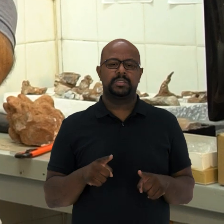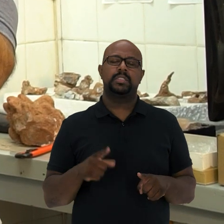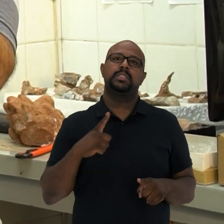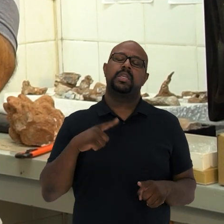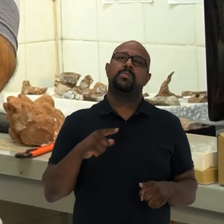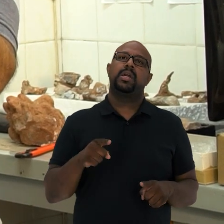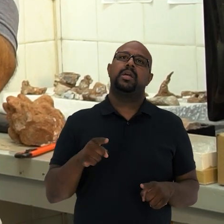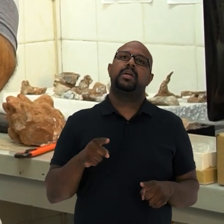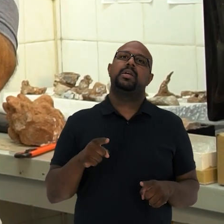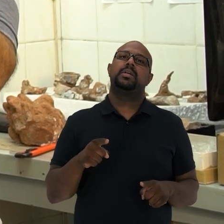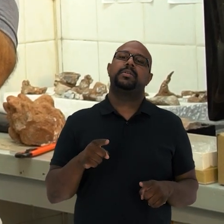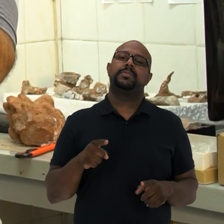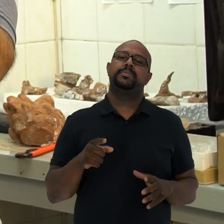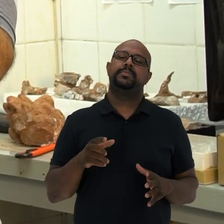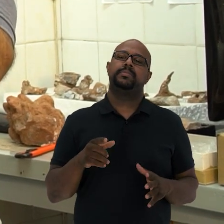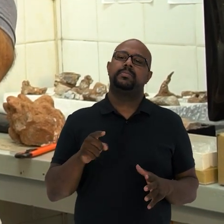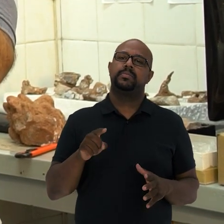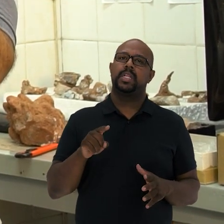Mas assim, existe uma